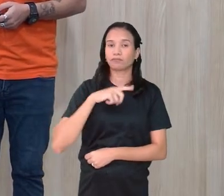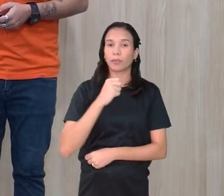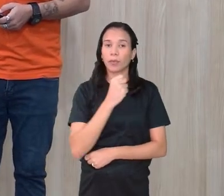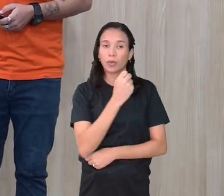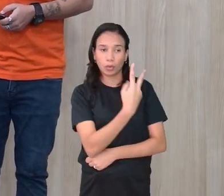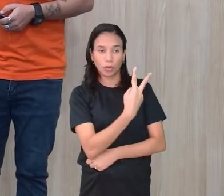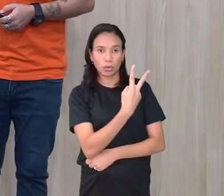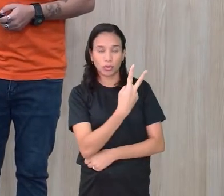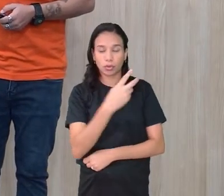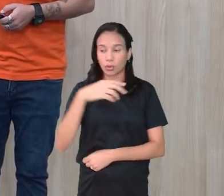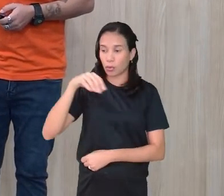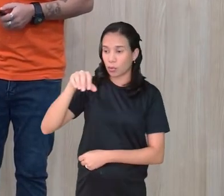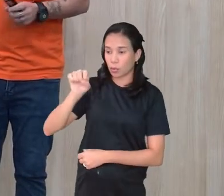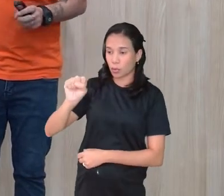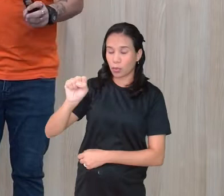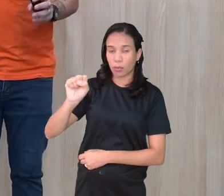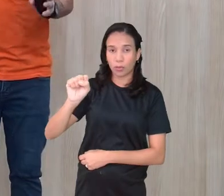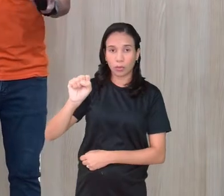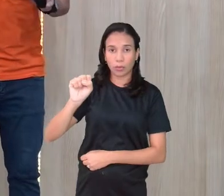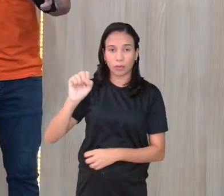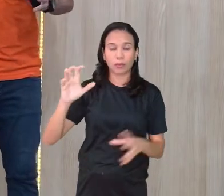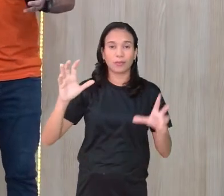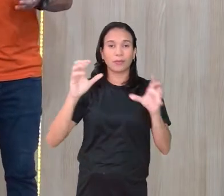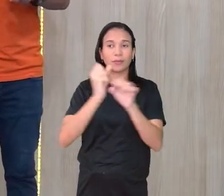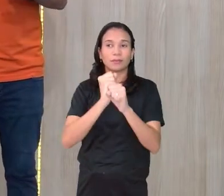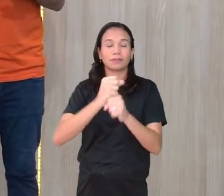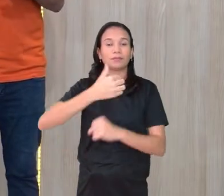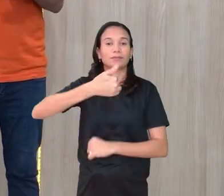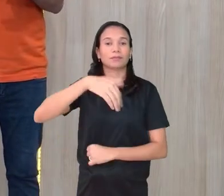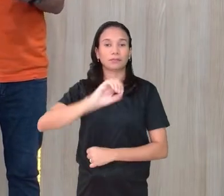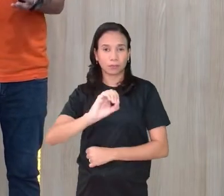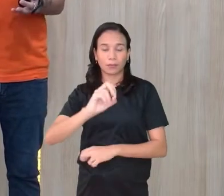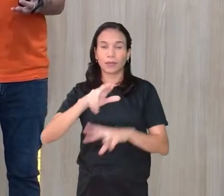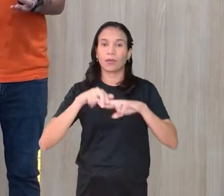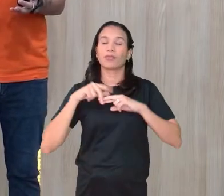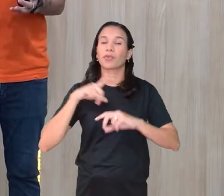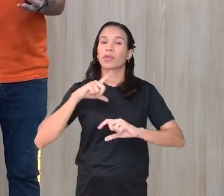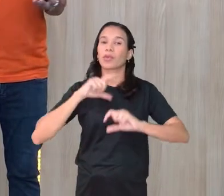2 mais 8, igual a 10. Então, quando a gente está trabalhando com a